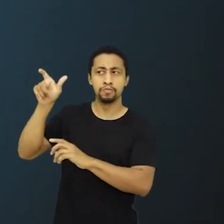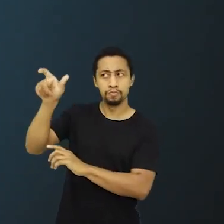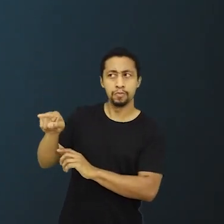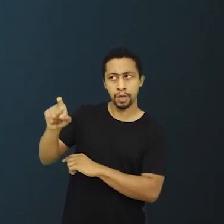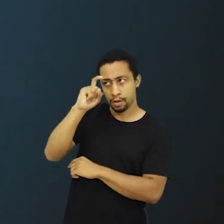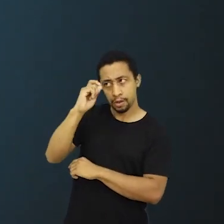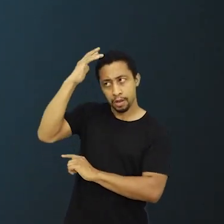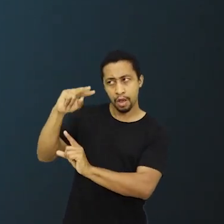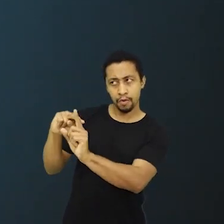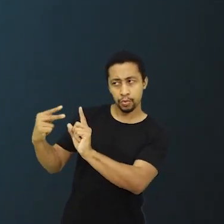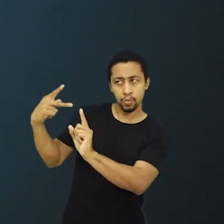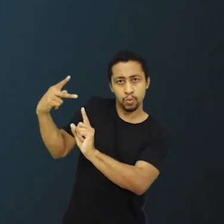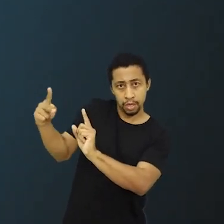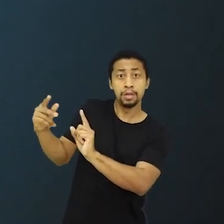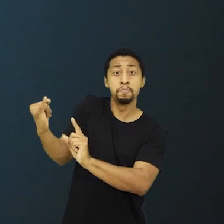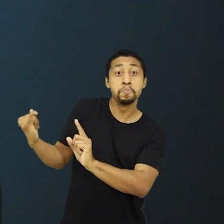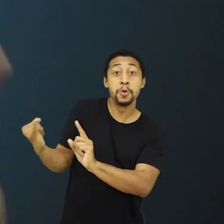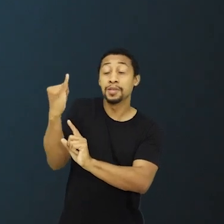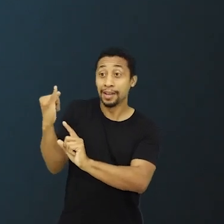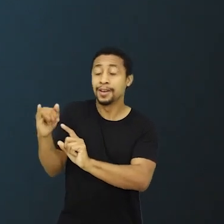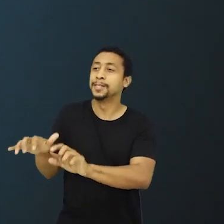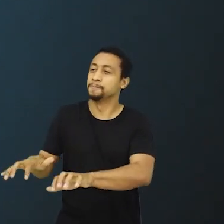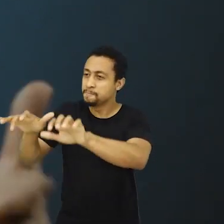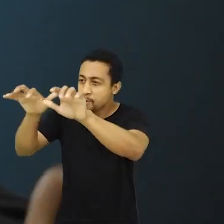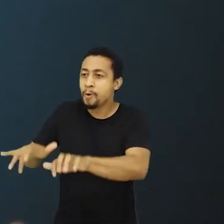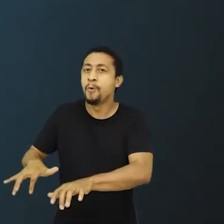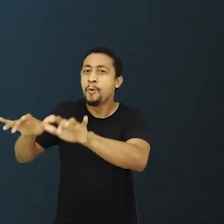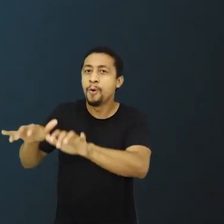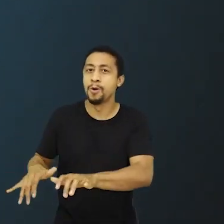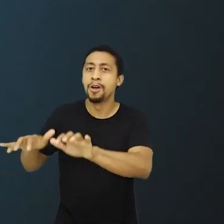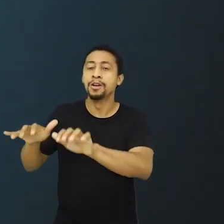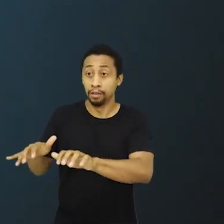papel importante nas redações, como editor de redações,